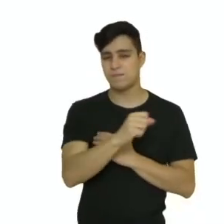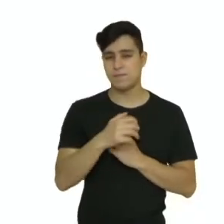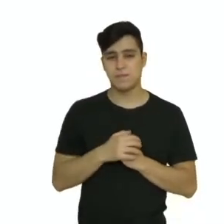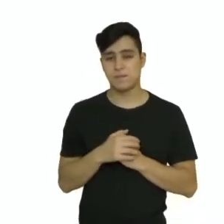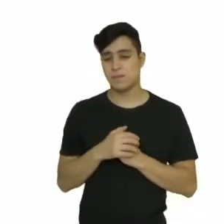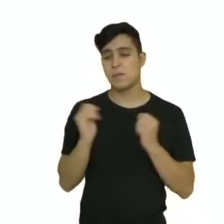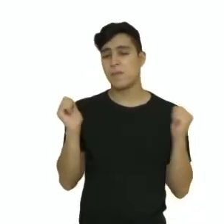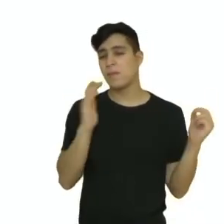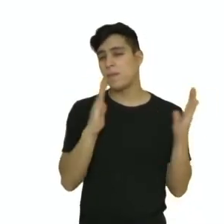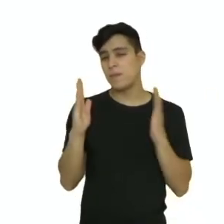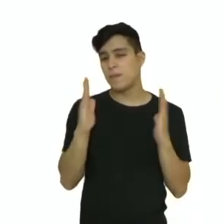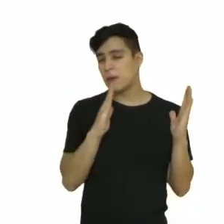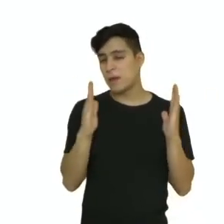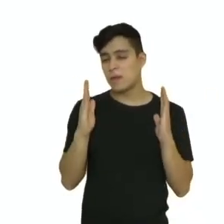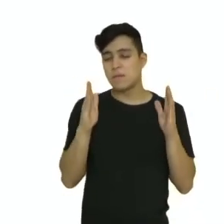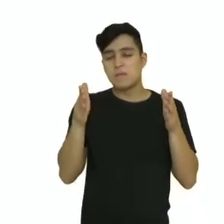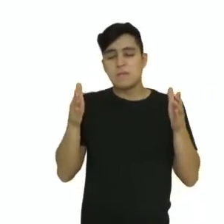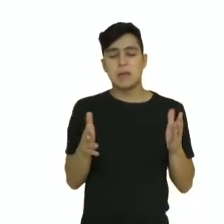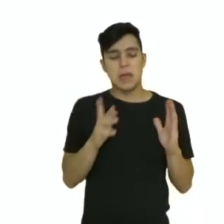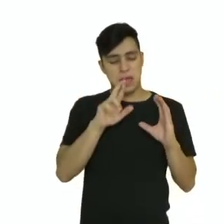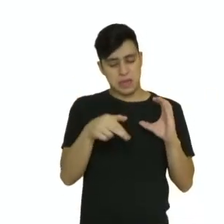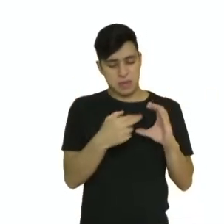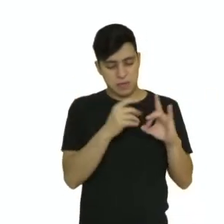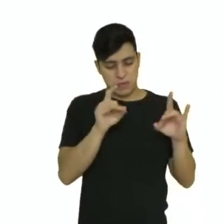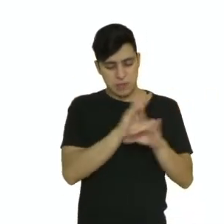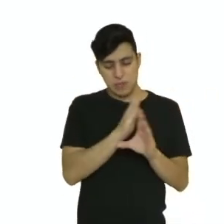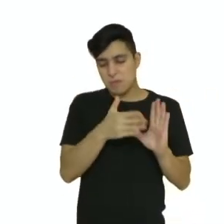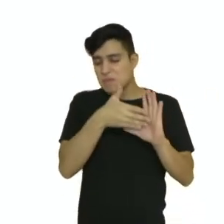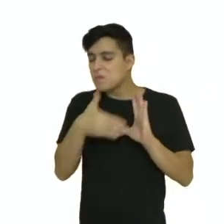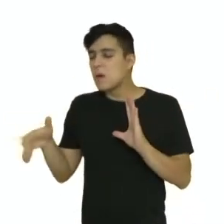Qual período surge após o Renascimento e quais eram as